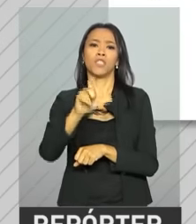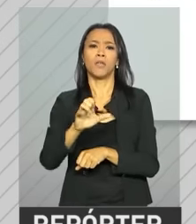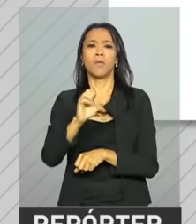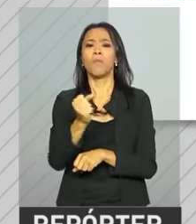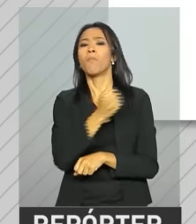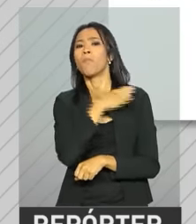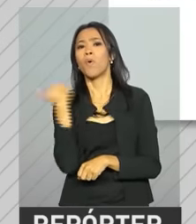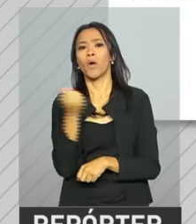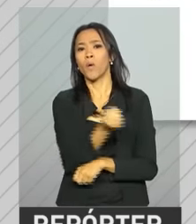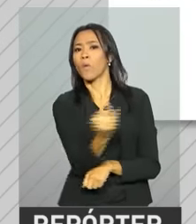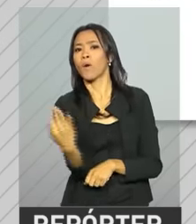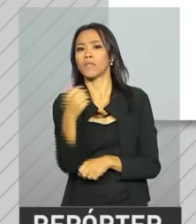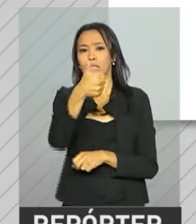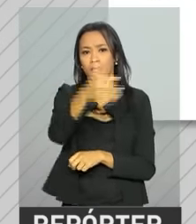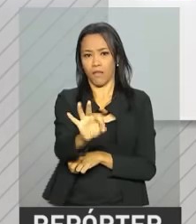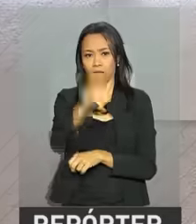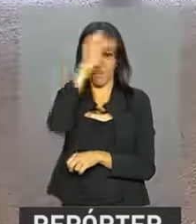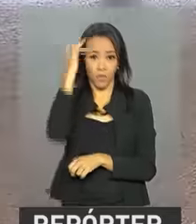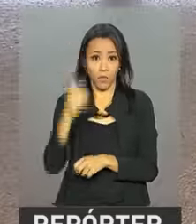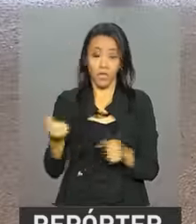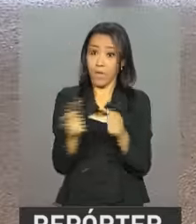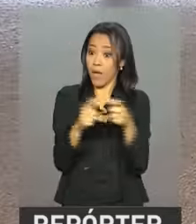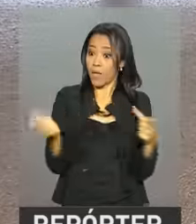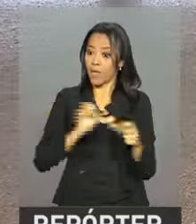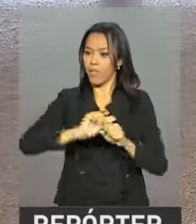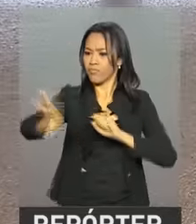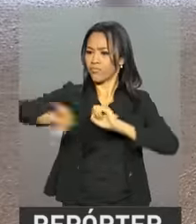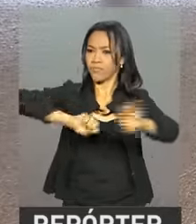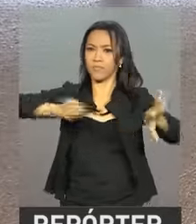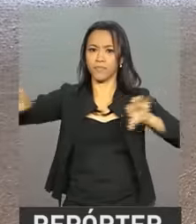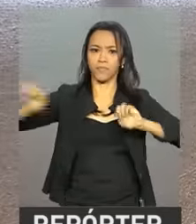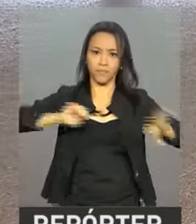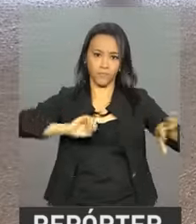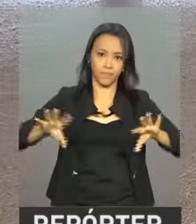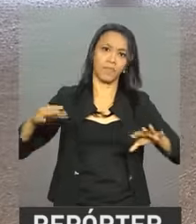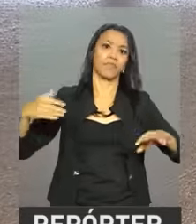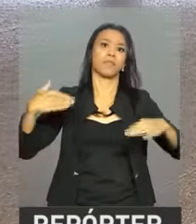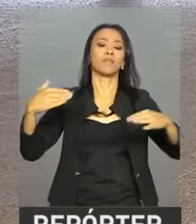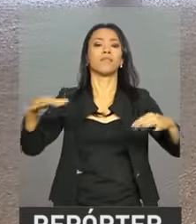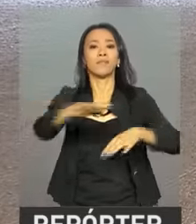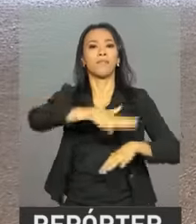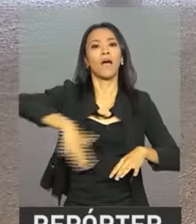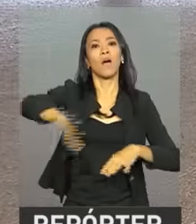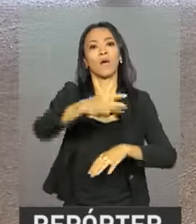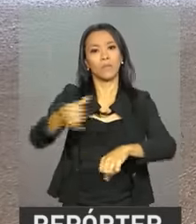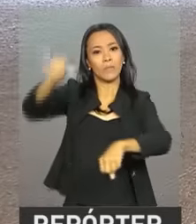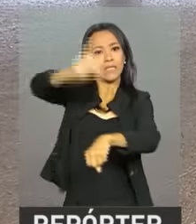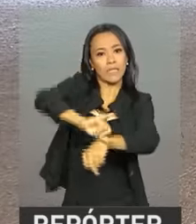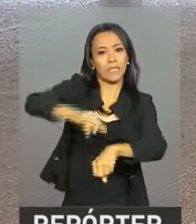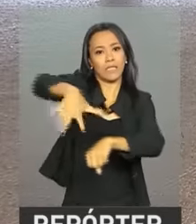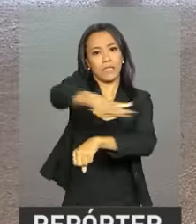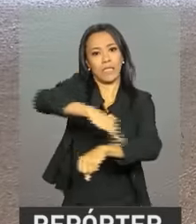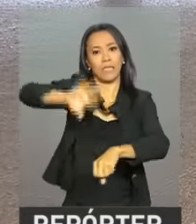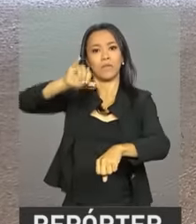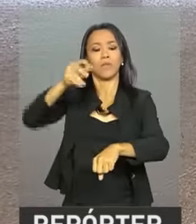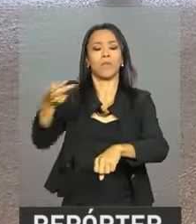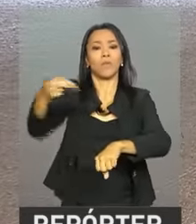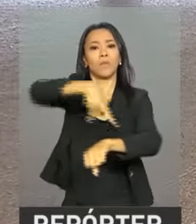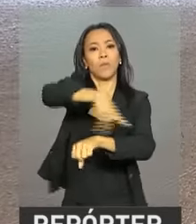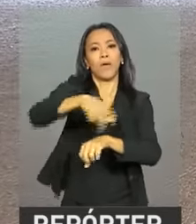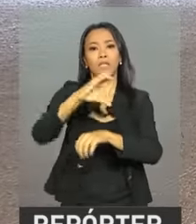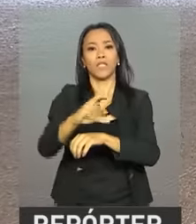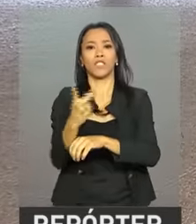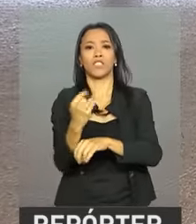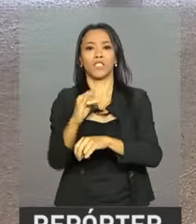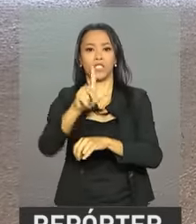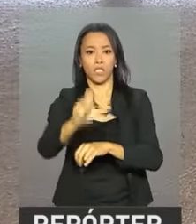milhares foram evacuadas de cidades das regiões do centro e sul do Chile segundo o governo brasileiro o governo